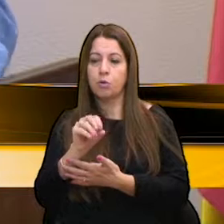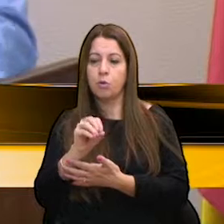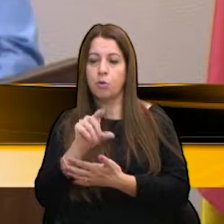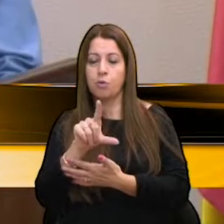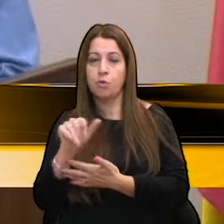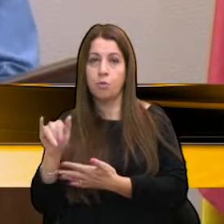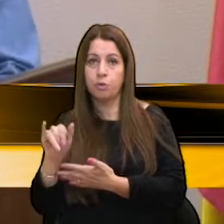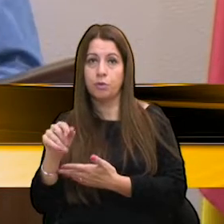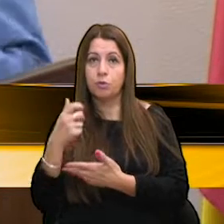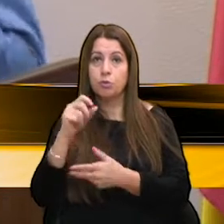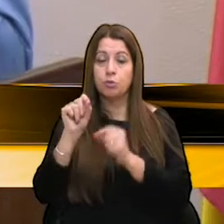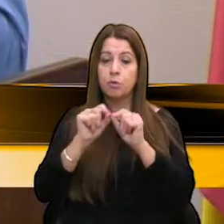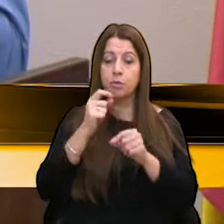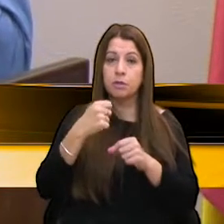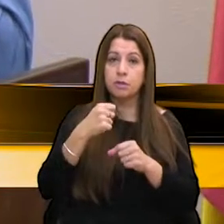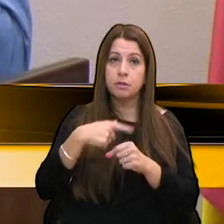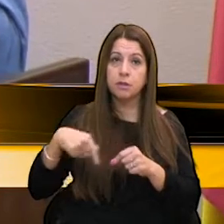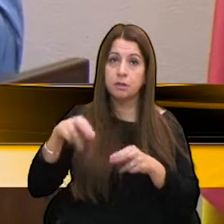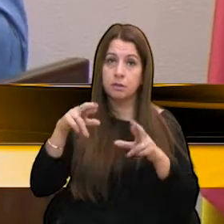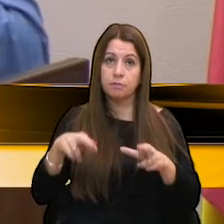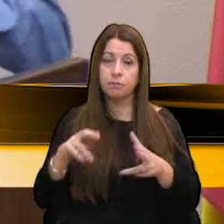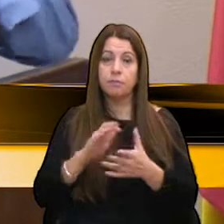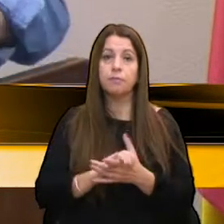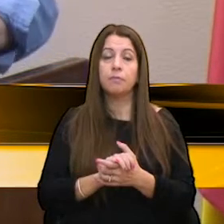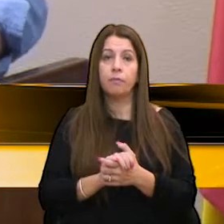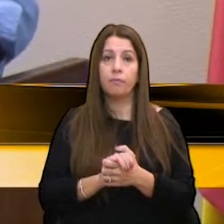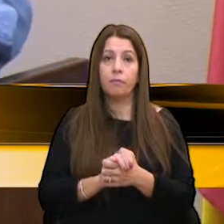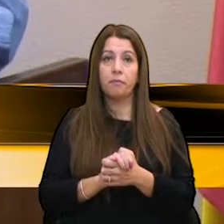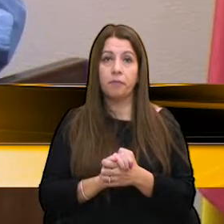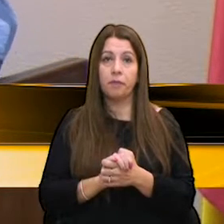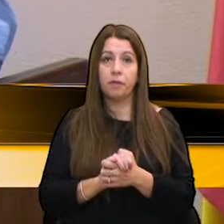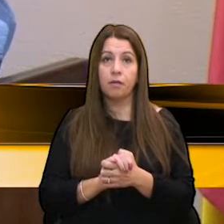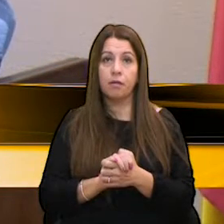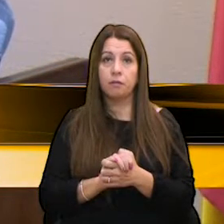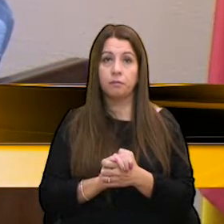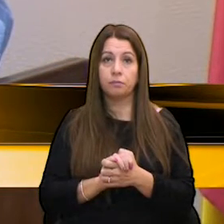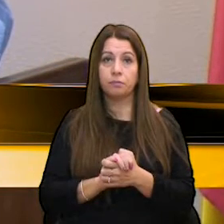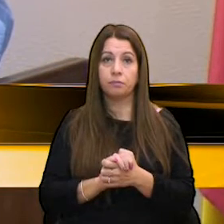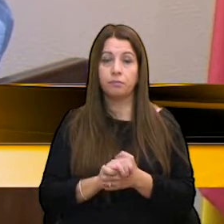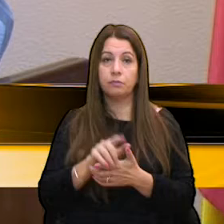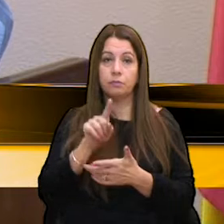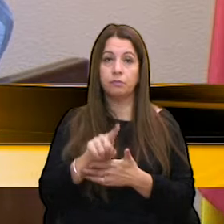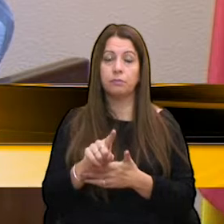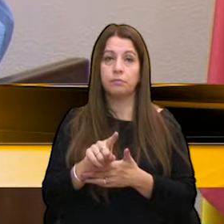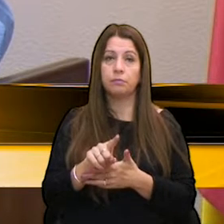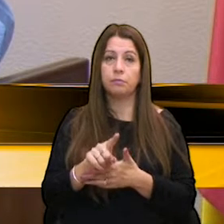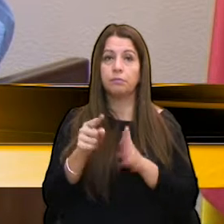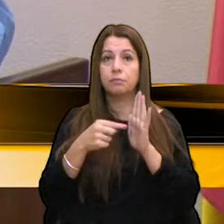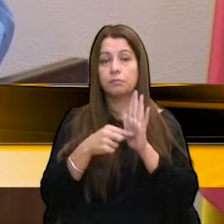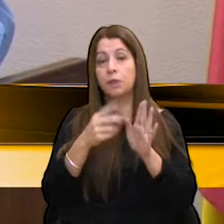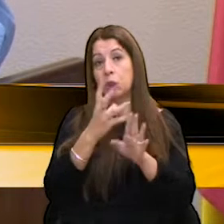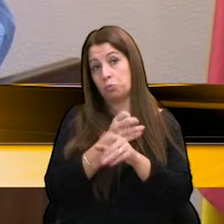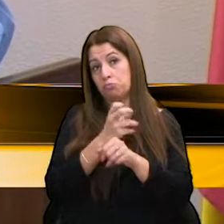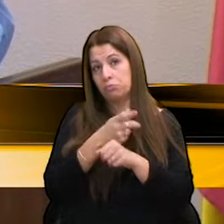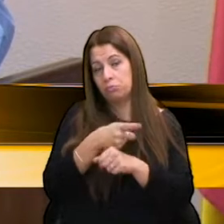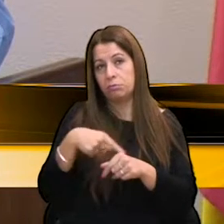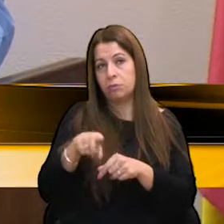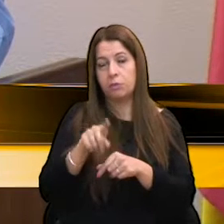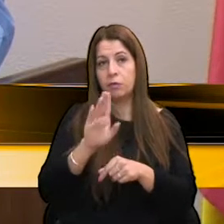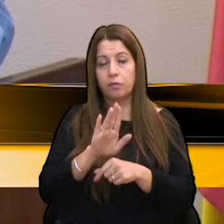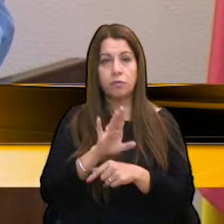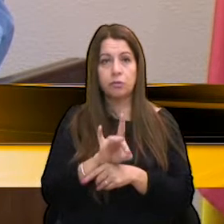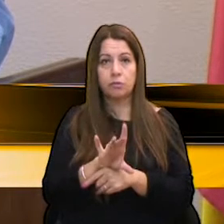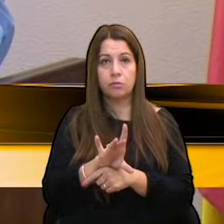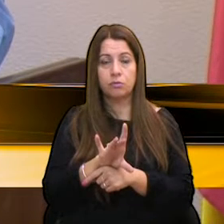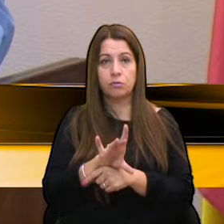sobre essas necessidades da nossa região. Então, aqui fazendo tipo prestação de contas, que a gente também não fica